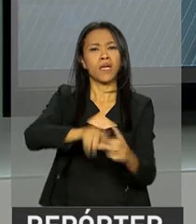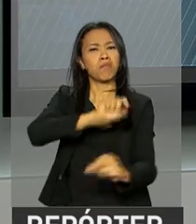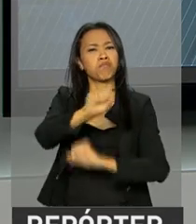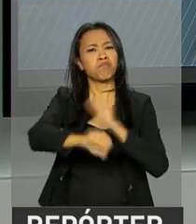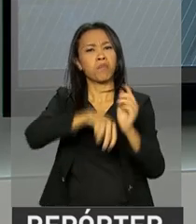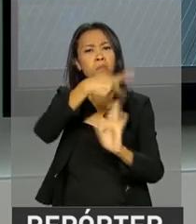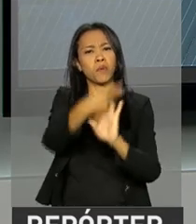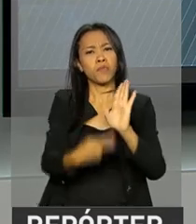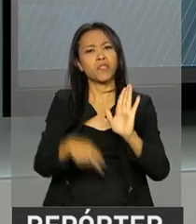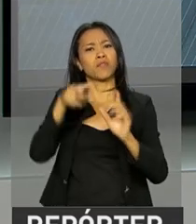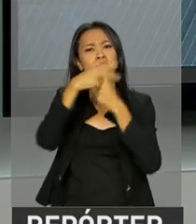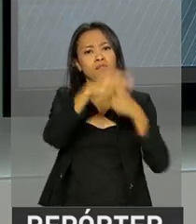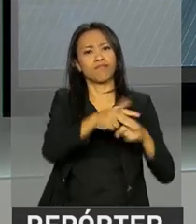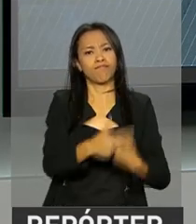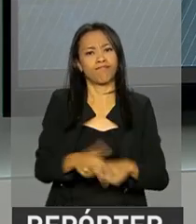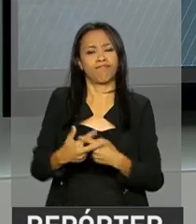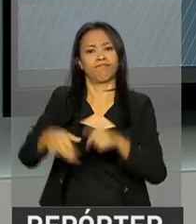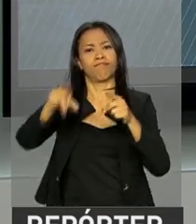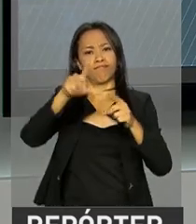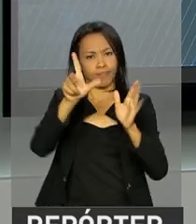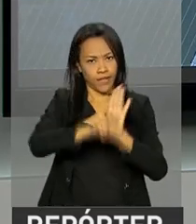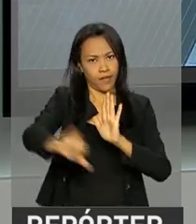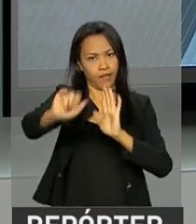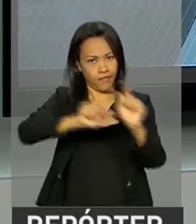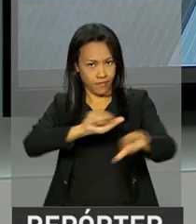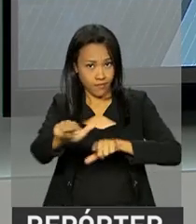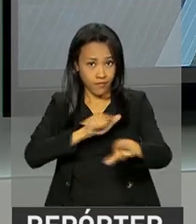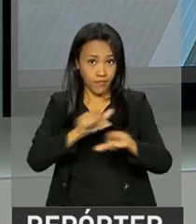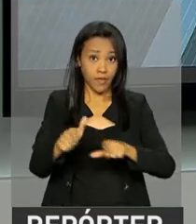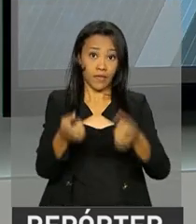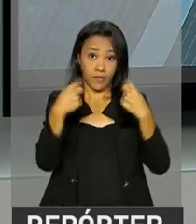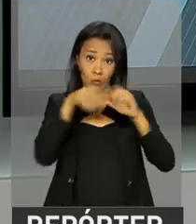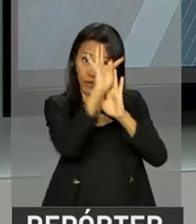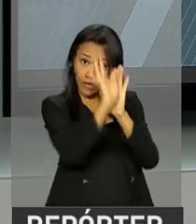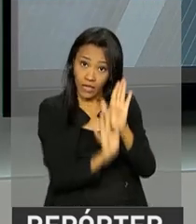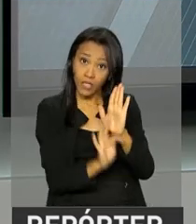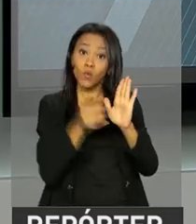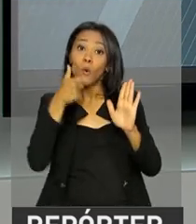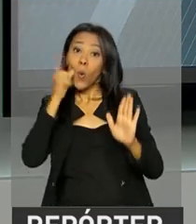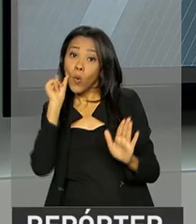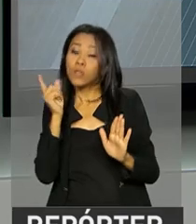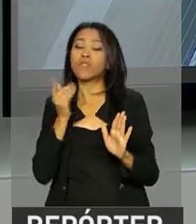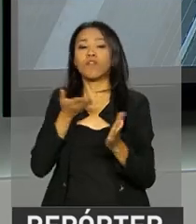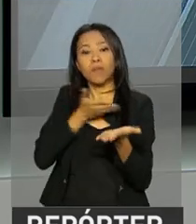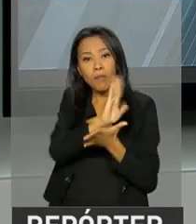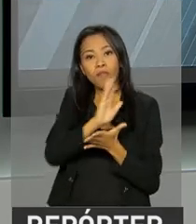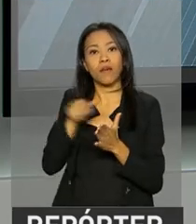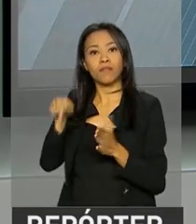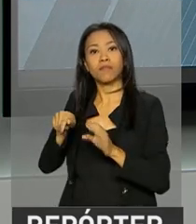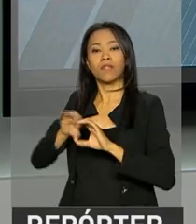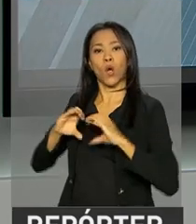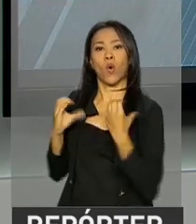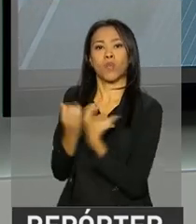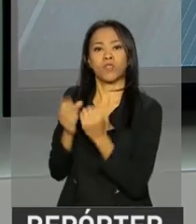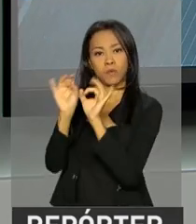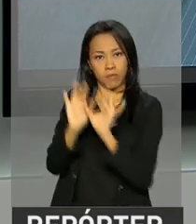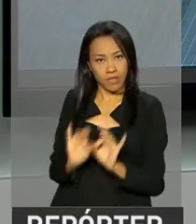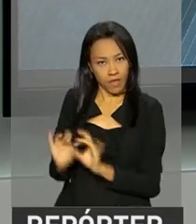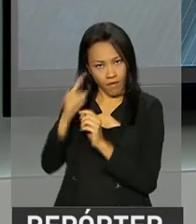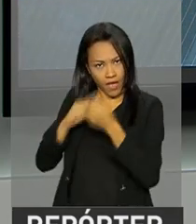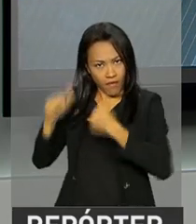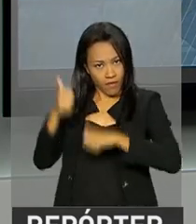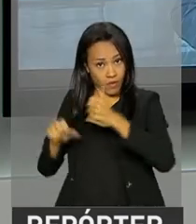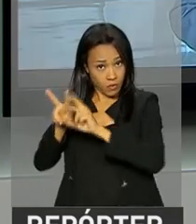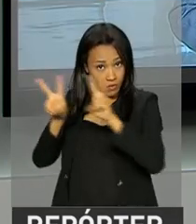projeto de modernização das leis trabalhistas o texto foi aprovado ontem na comissão especial que analisou o tema quem tá